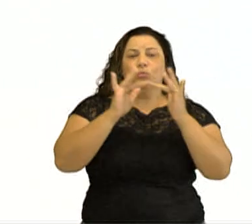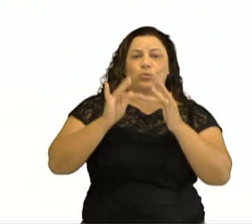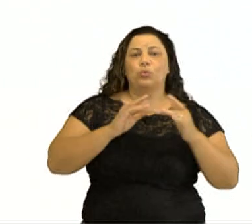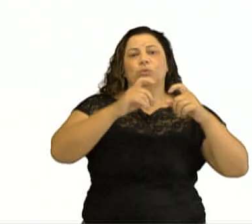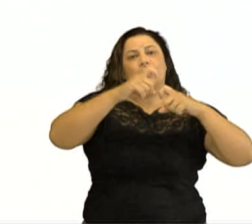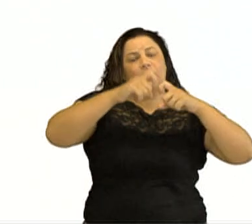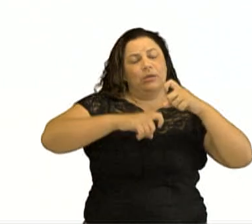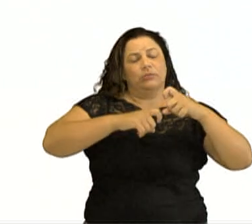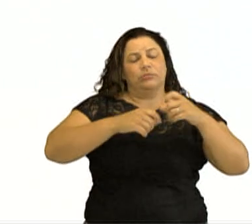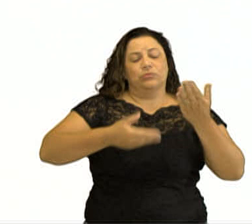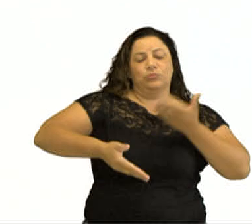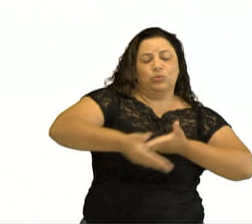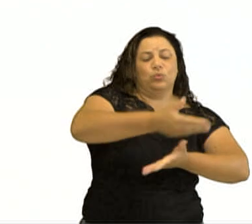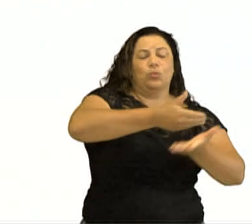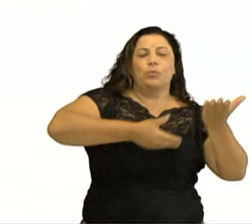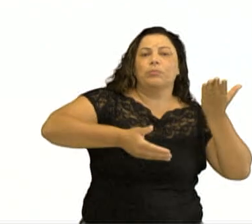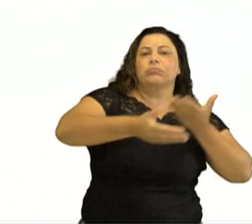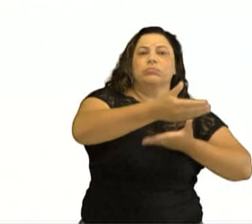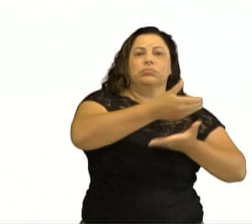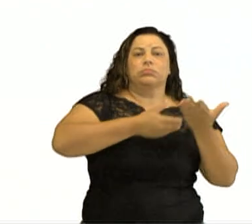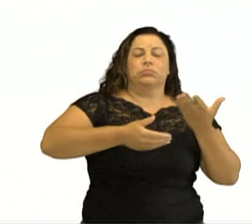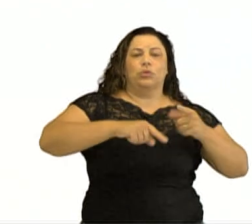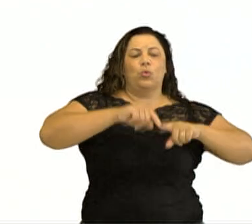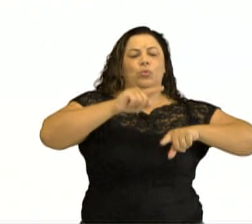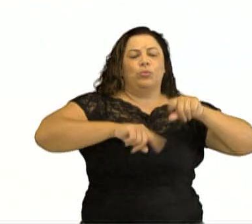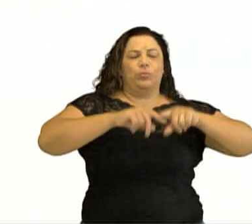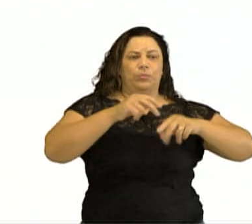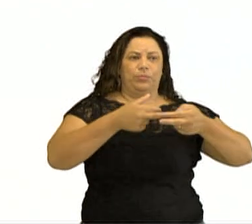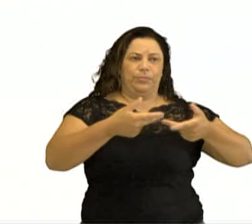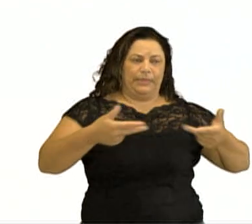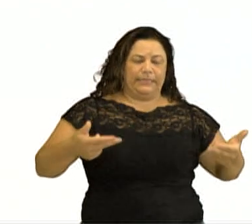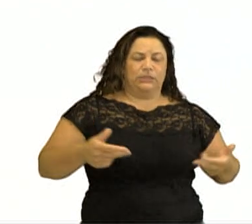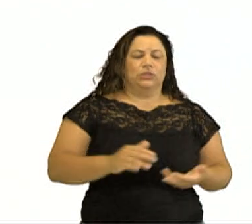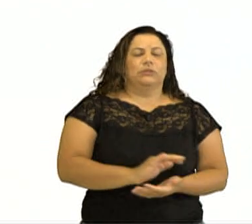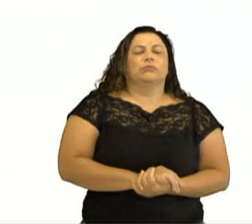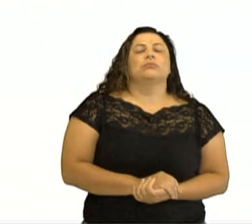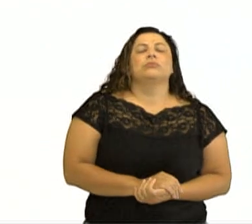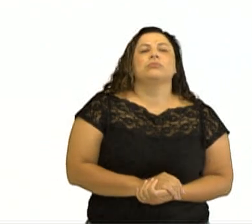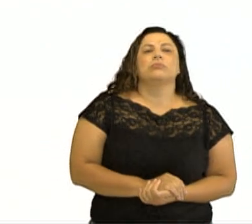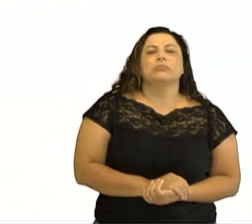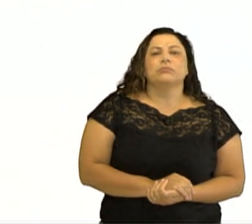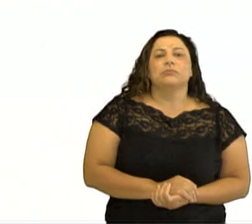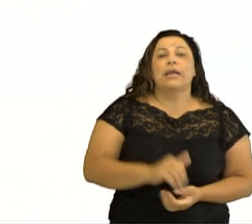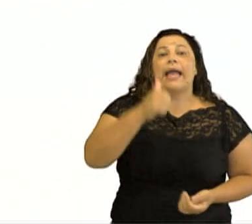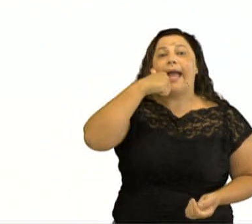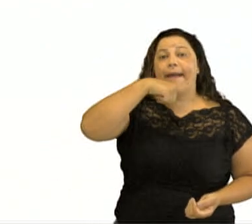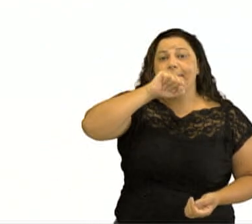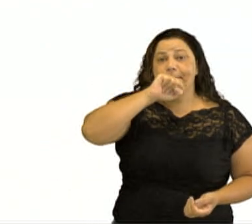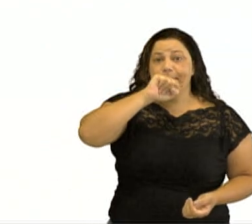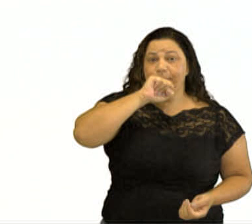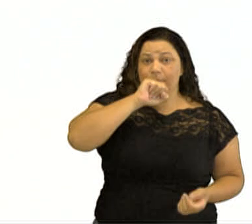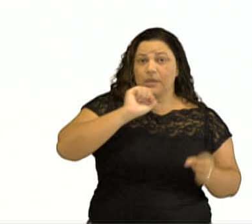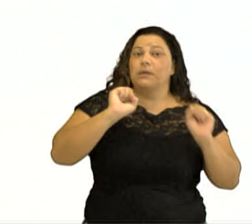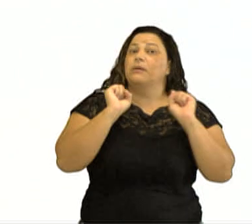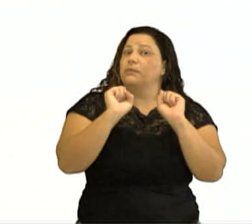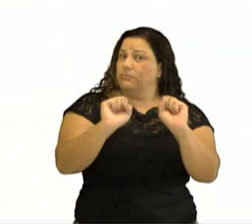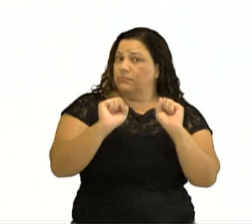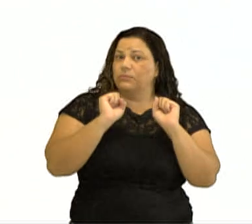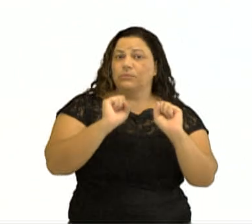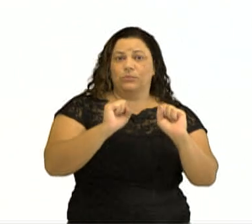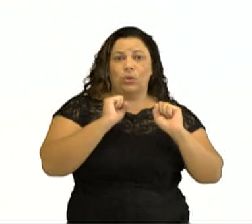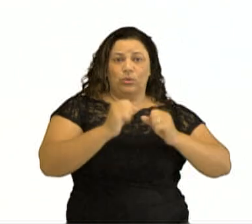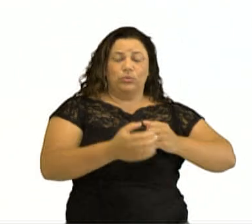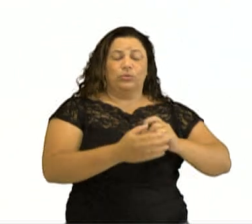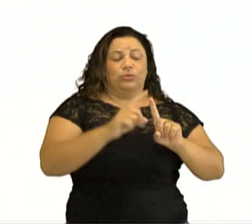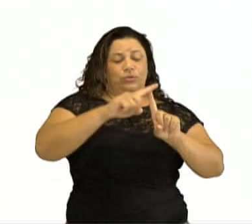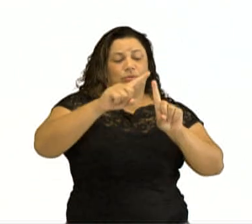sexual ou pelo compartilhamento de outros meios. A mãe pode transmitir isso para o bebê